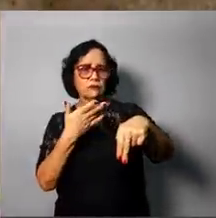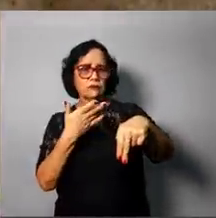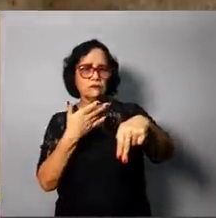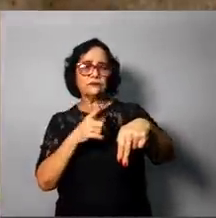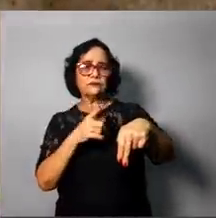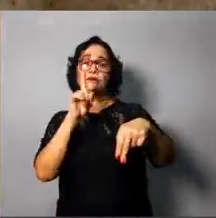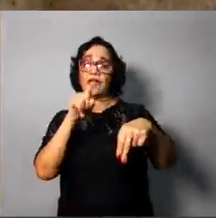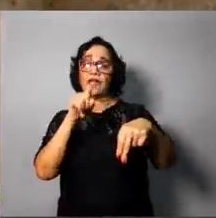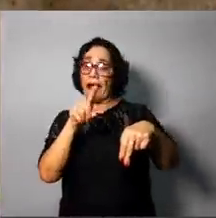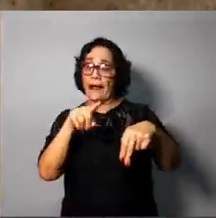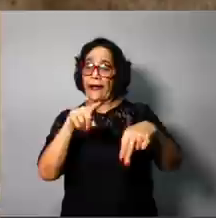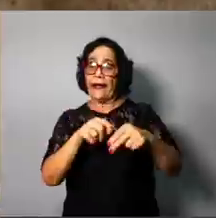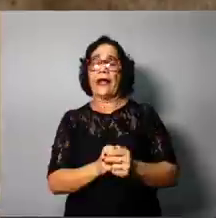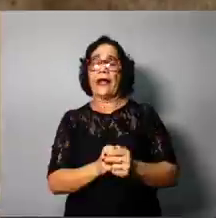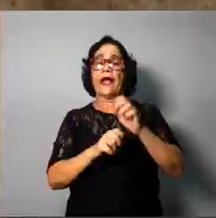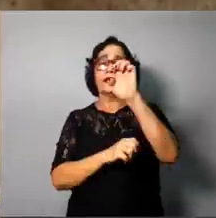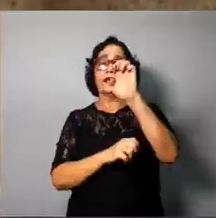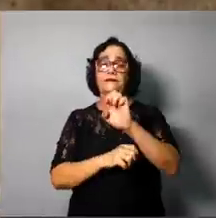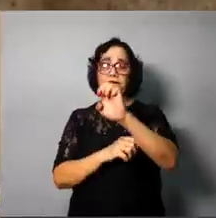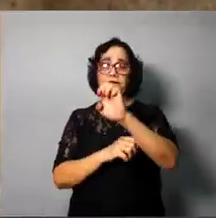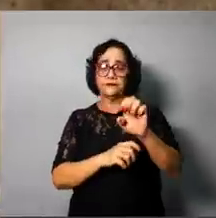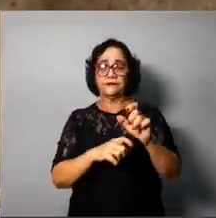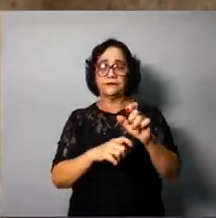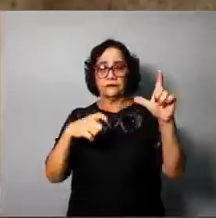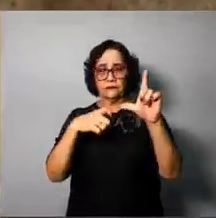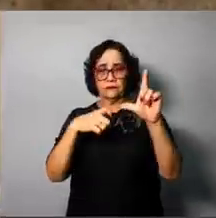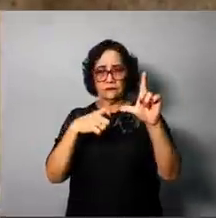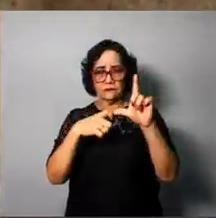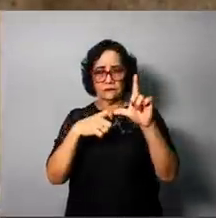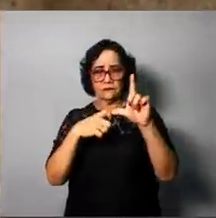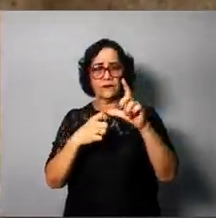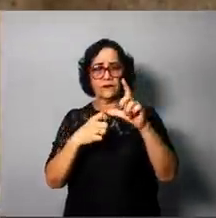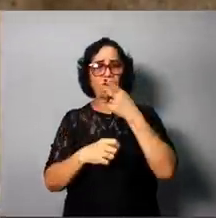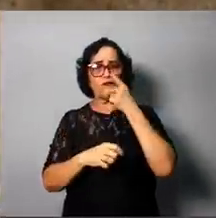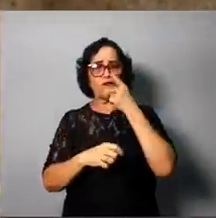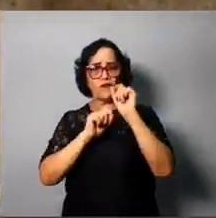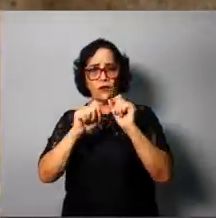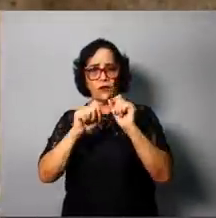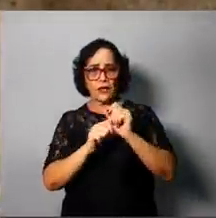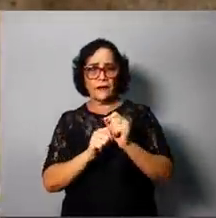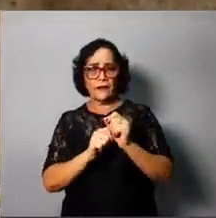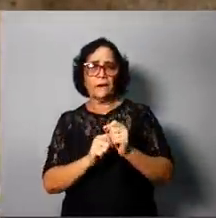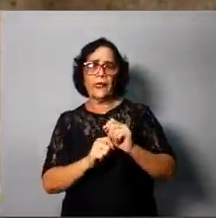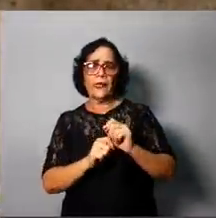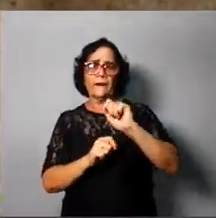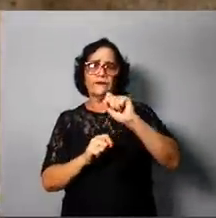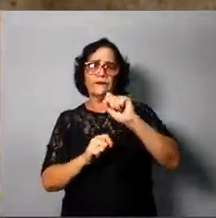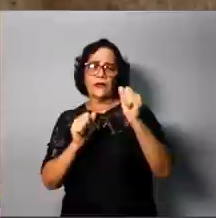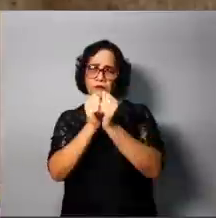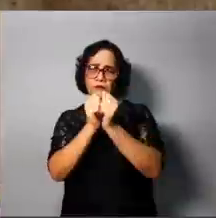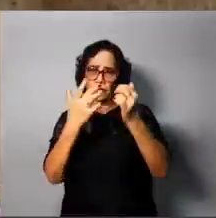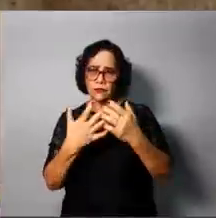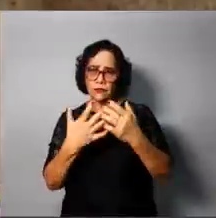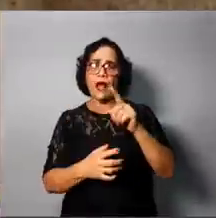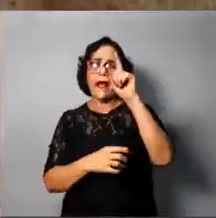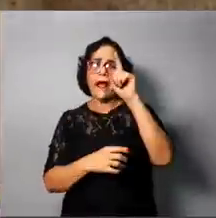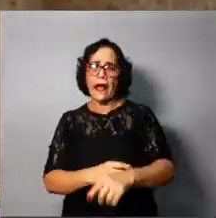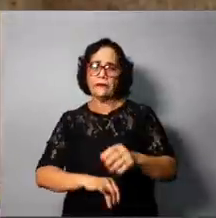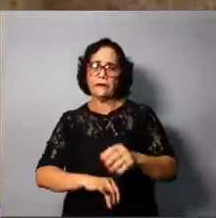Nesta passagem do Evangelho de Lucas, o sinal é a própria pregação de